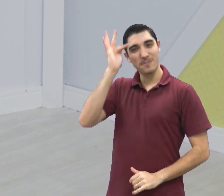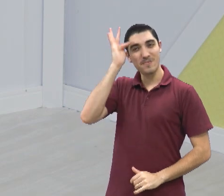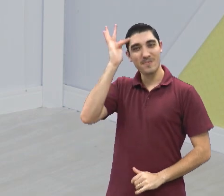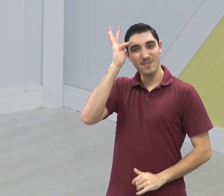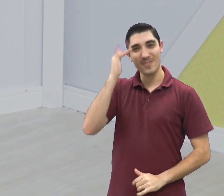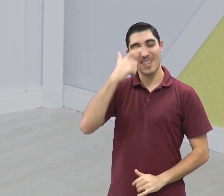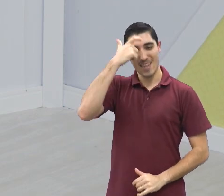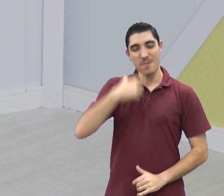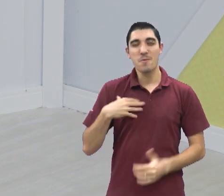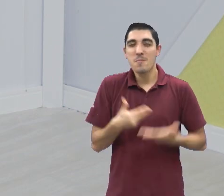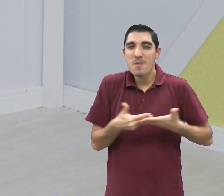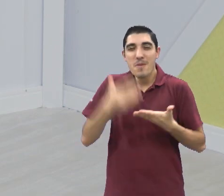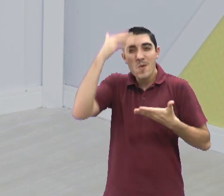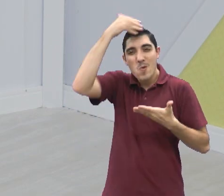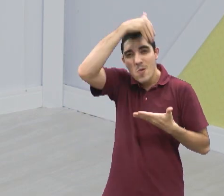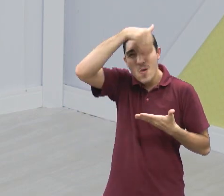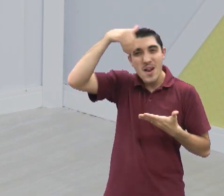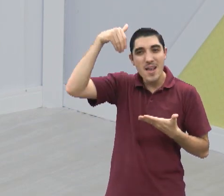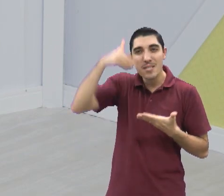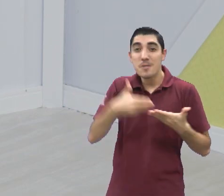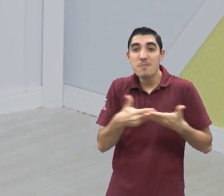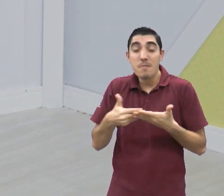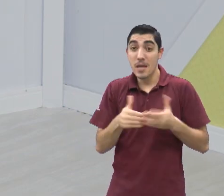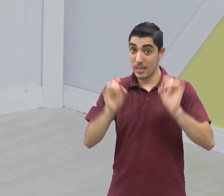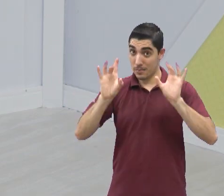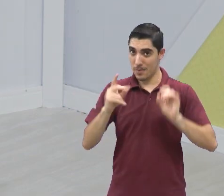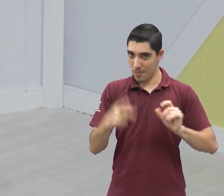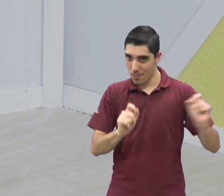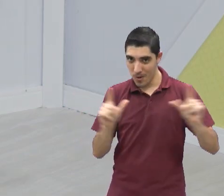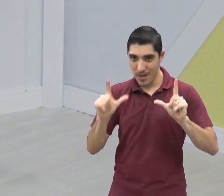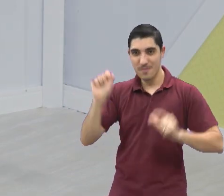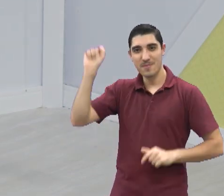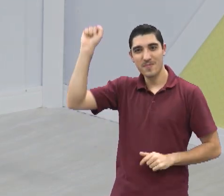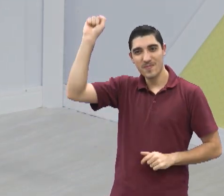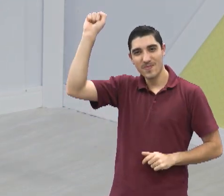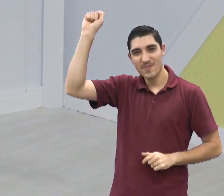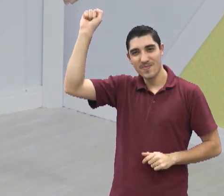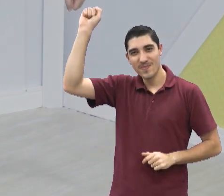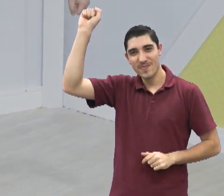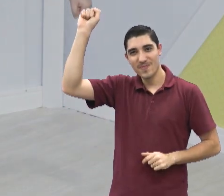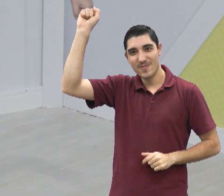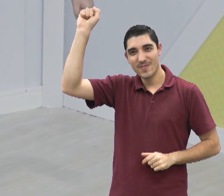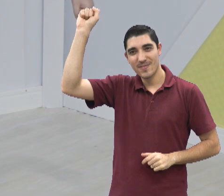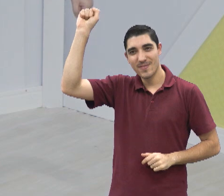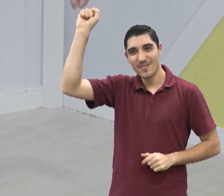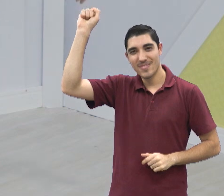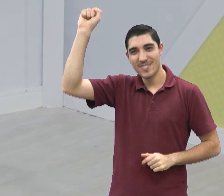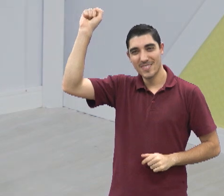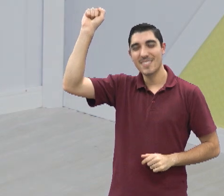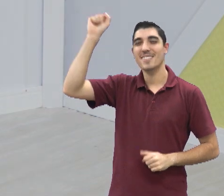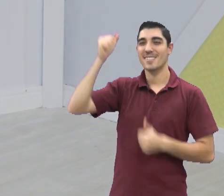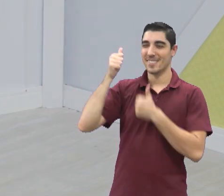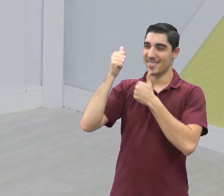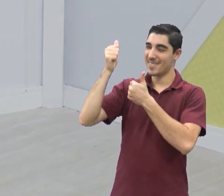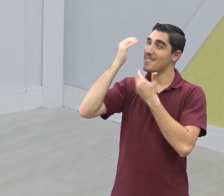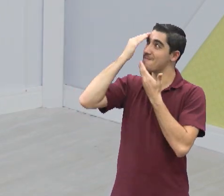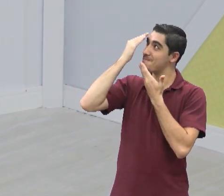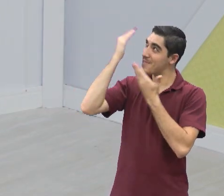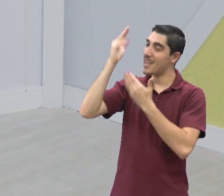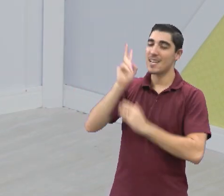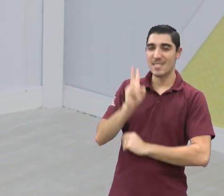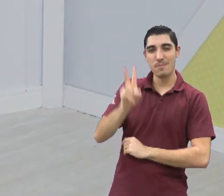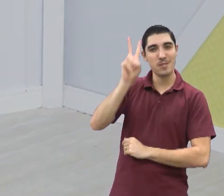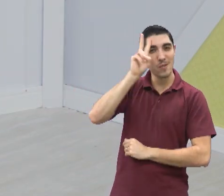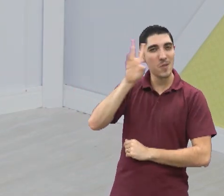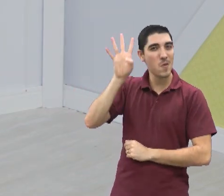o papai do Lorenzo. Lorenzo que é o mascotinho do Hora. Luizão, seja sempre muito bem-vindo àquele nosso soquinho maroto de toda segunda, quarta e